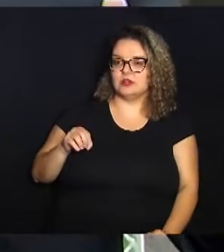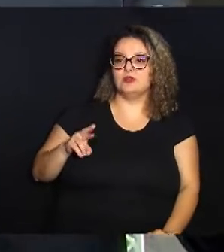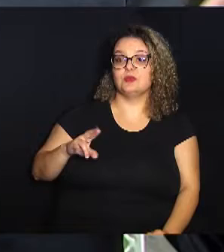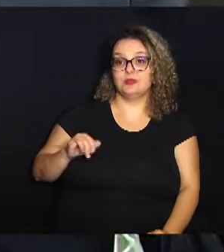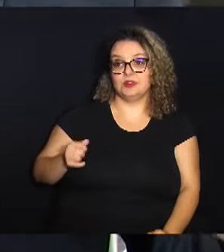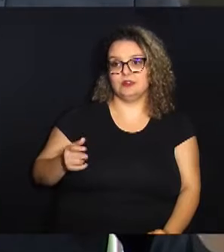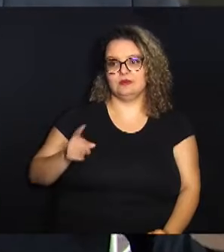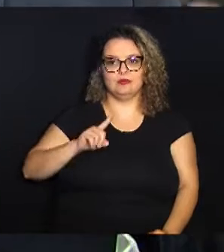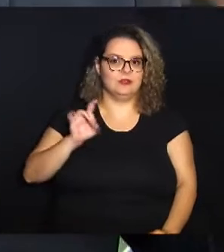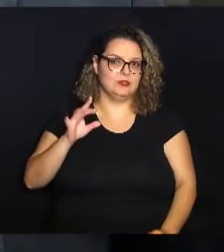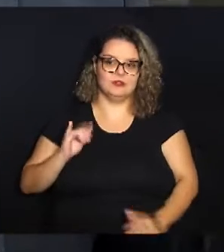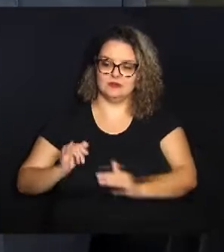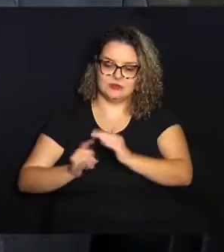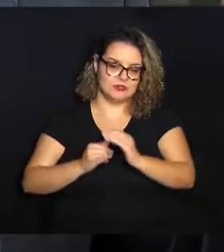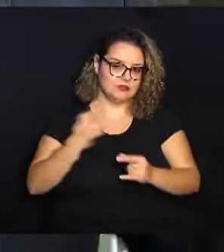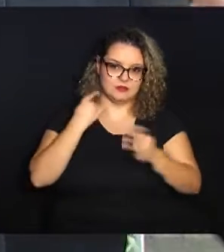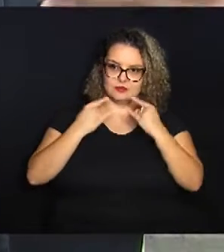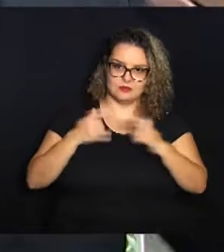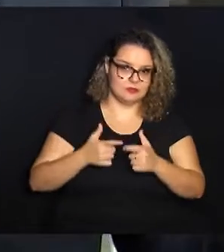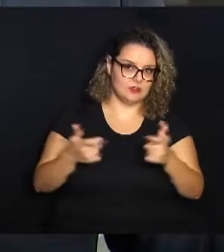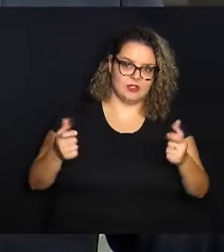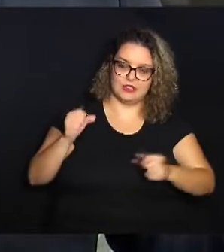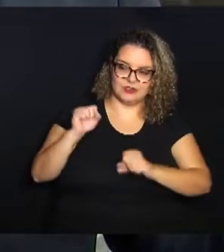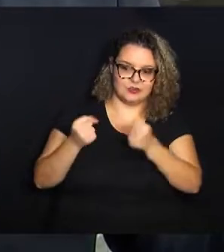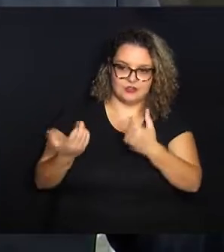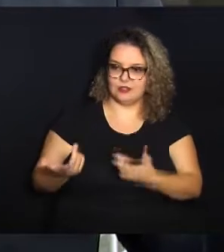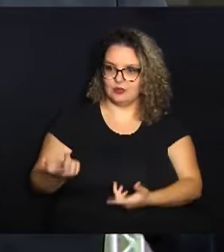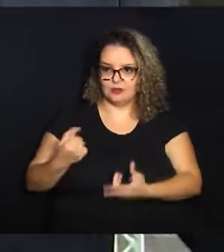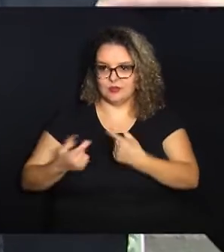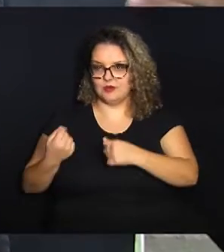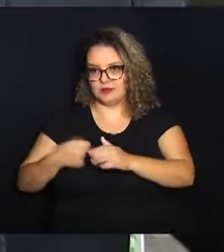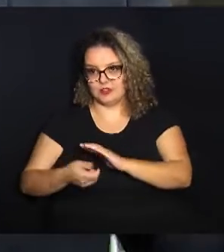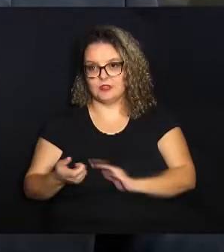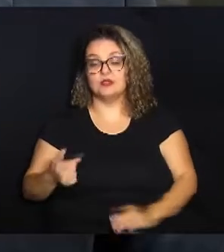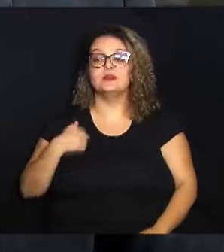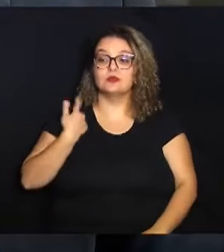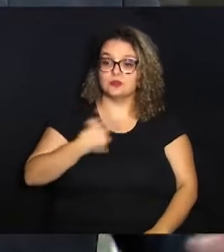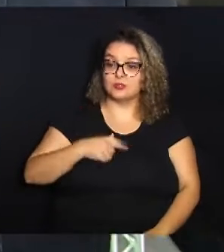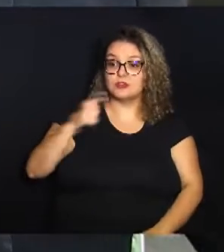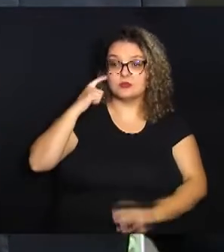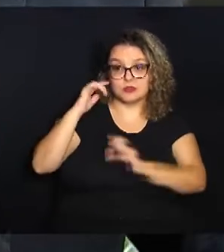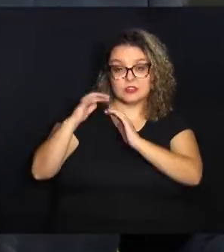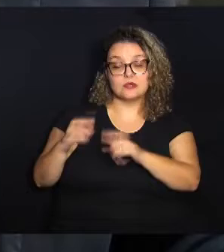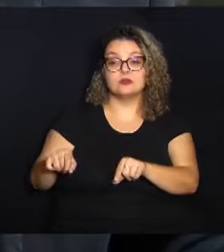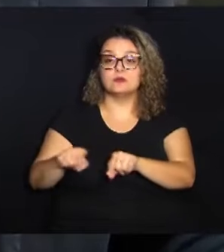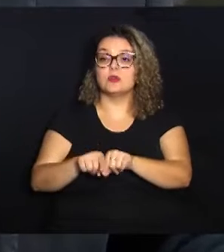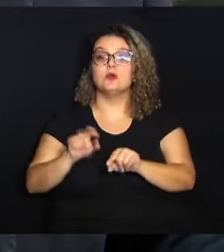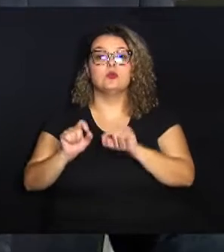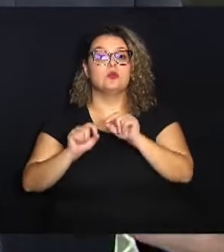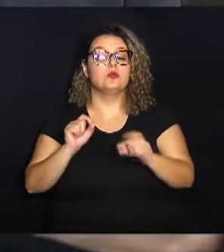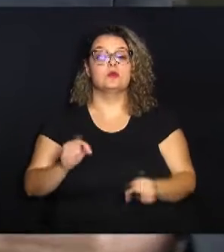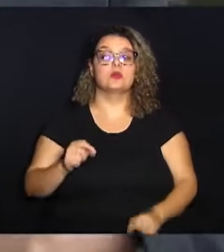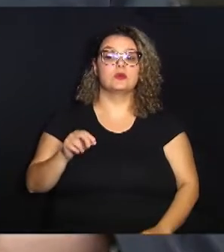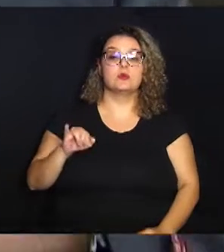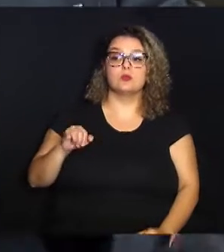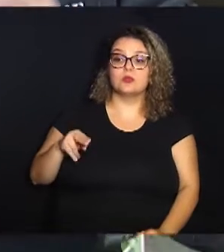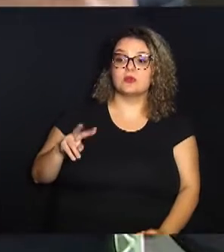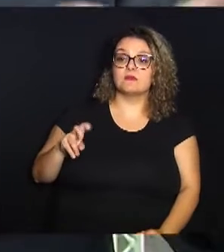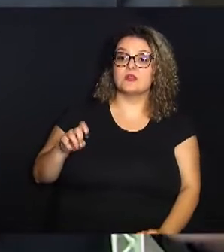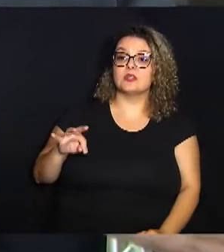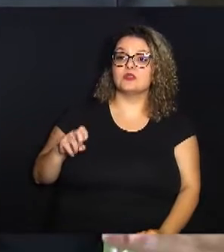aqui startups que não sejam interessantes para a grande indústria, para investidores. Então a gente vai pensando muito nisso, de o que o investidor quer ver, o